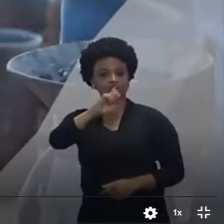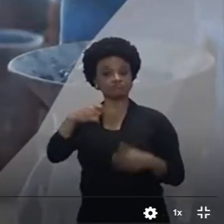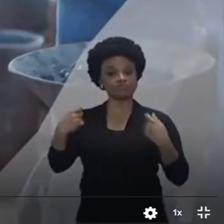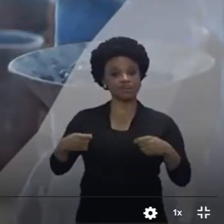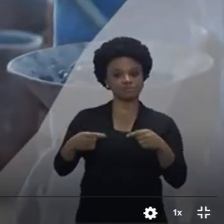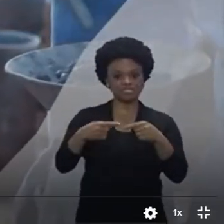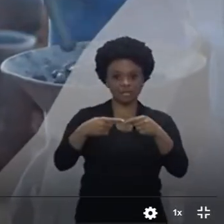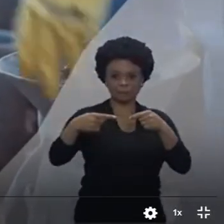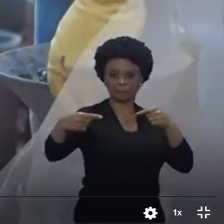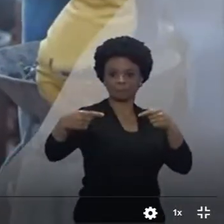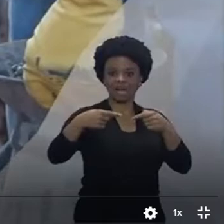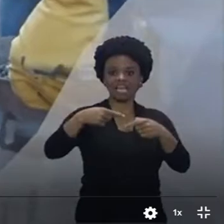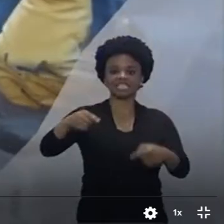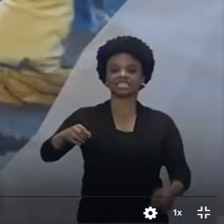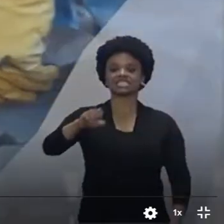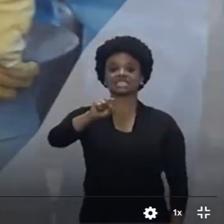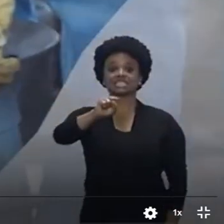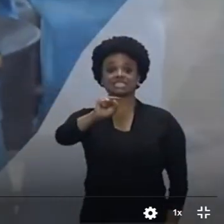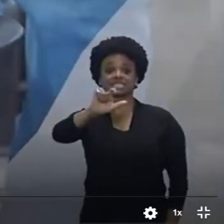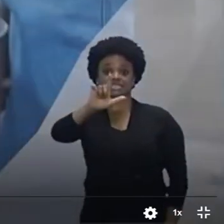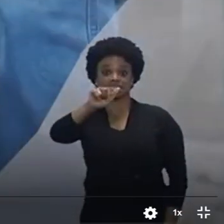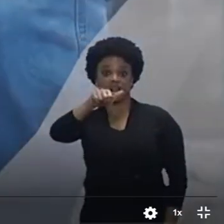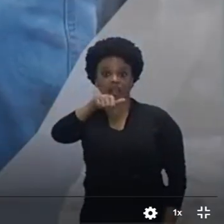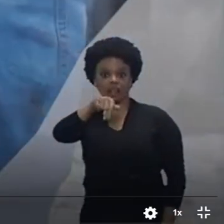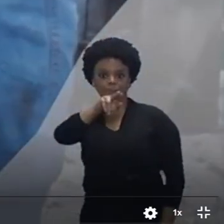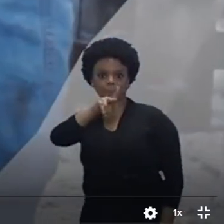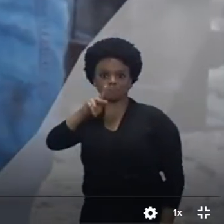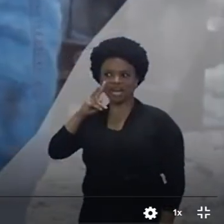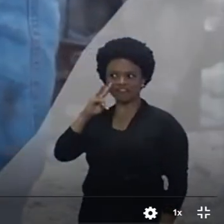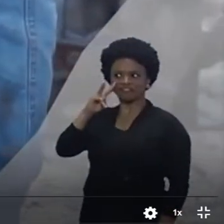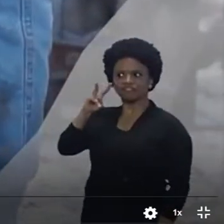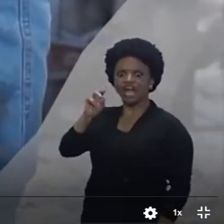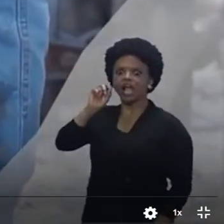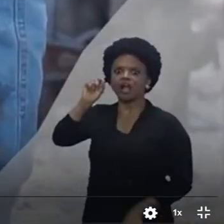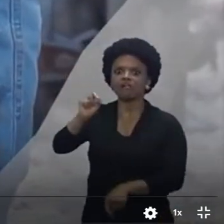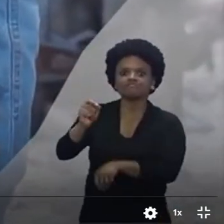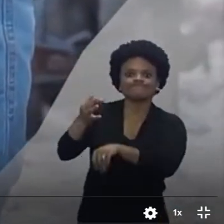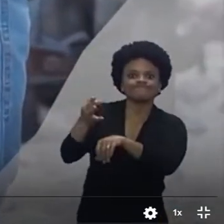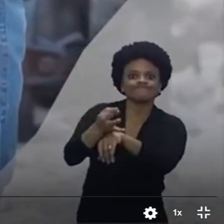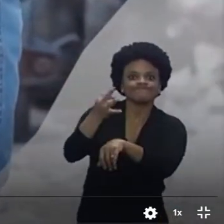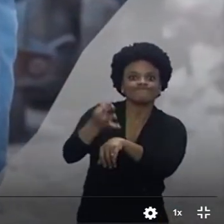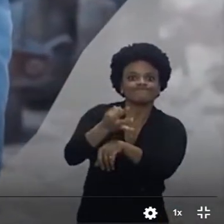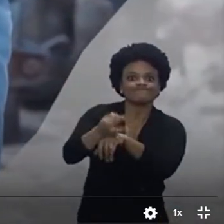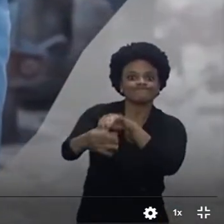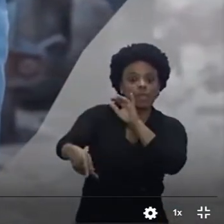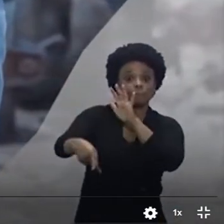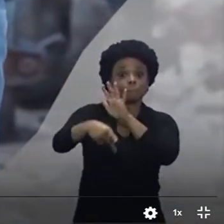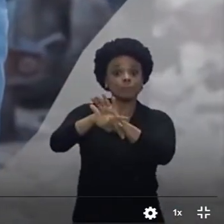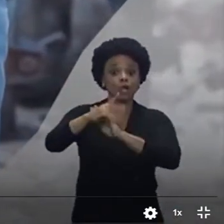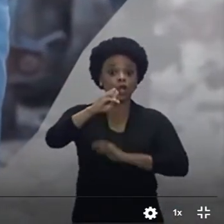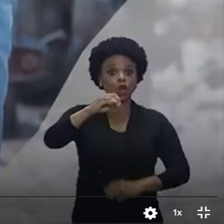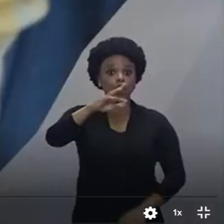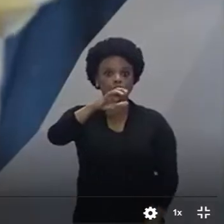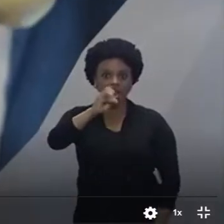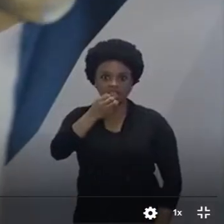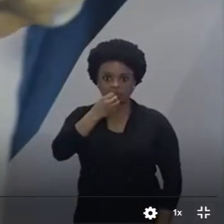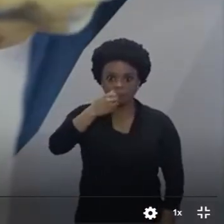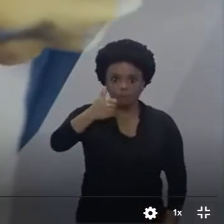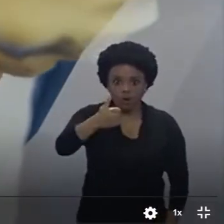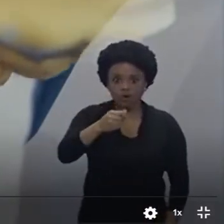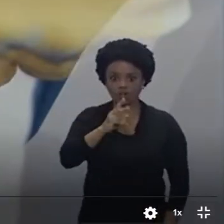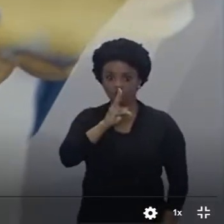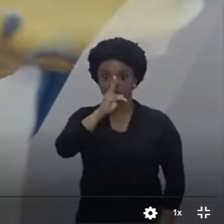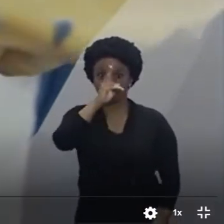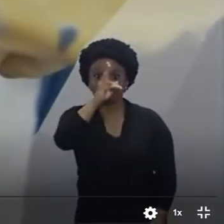Essa medição é crucial para verificar a fluidez e a resistência do concreto que acabou de chegar da usina. O estudo